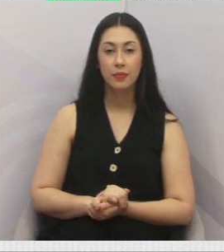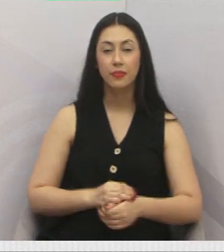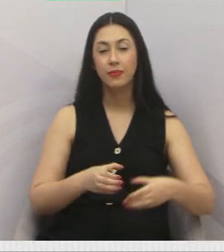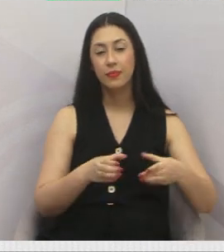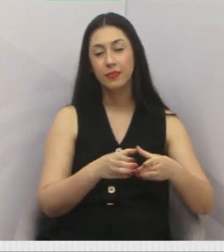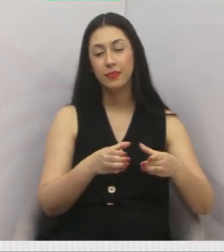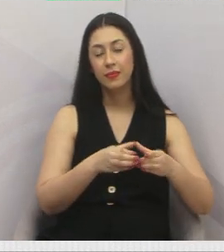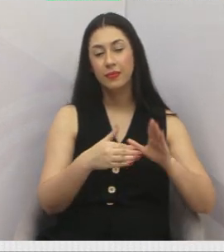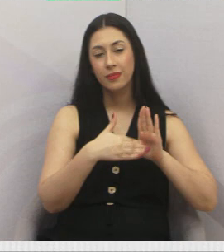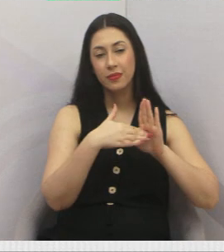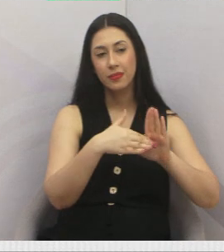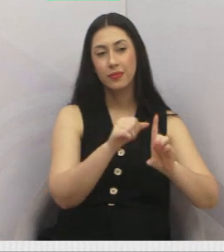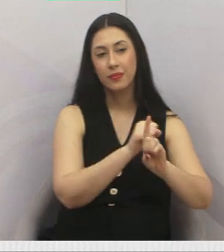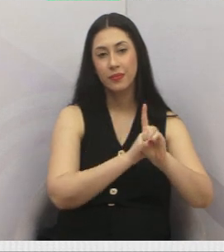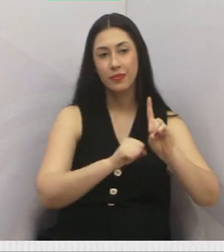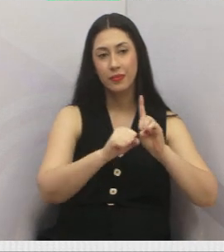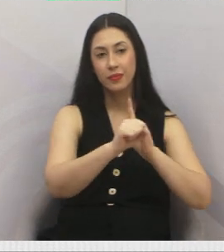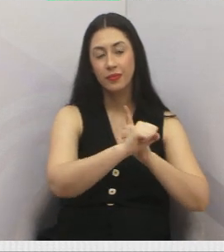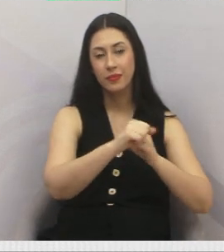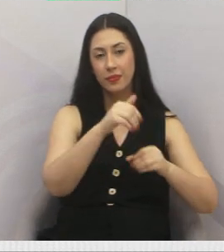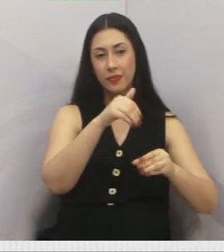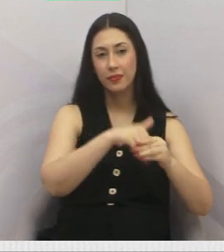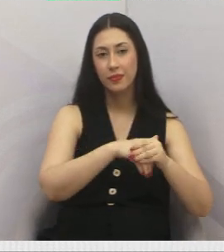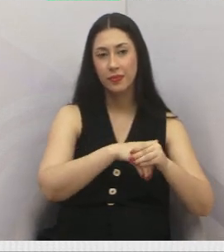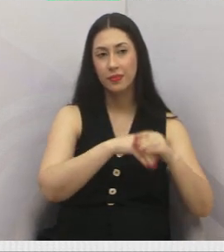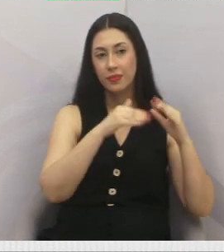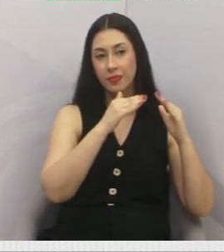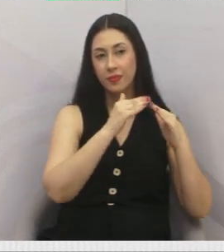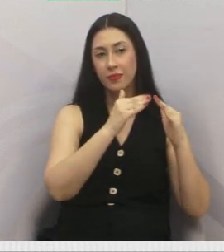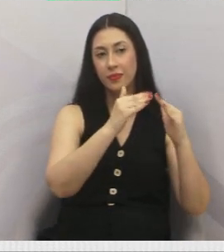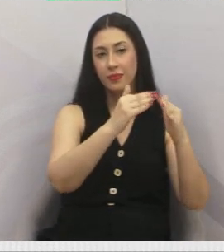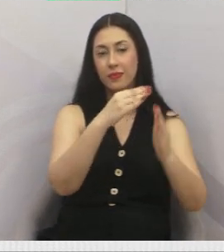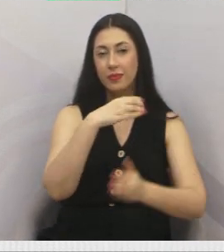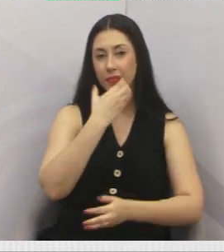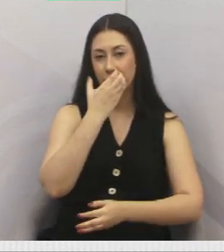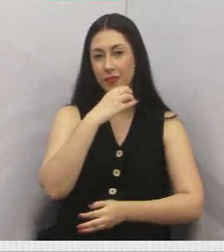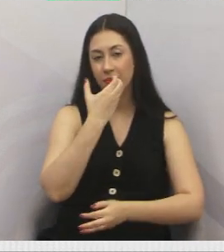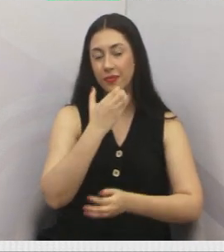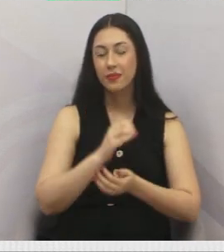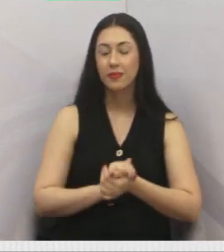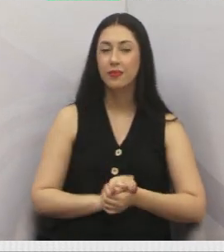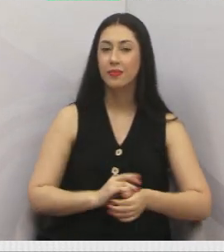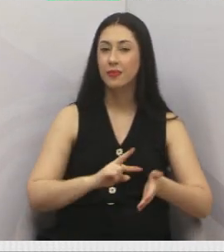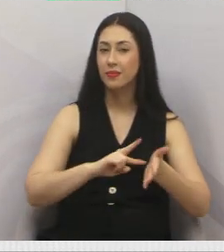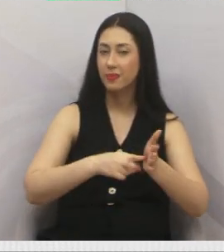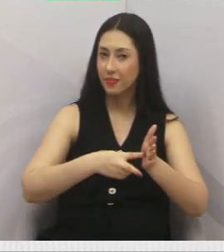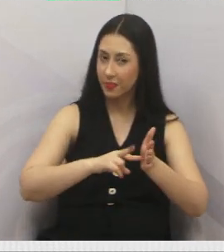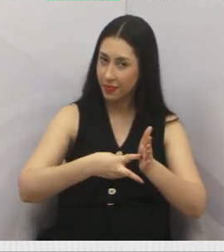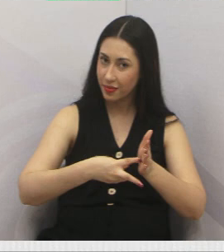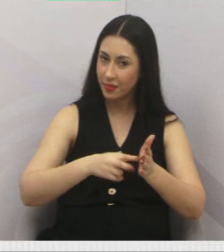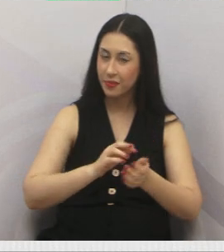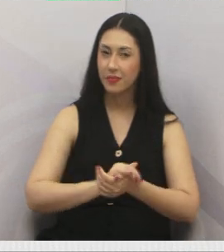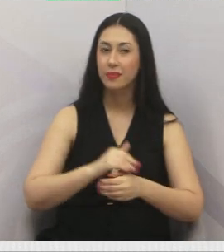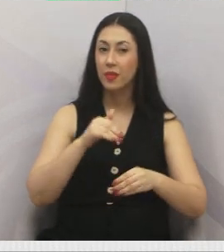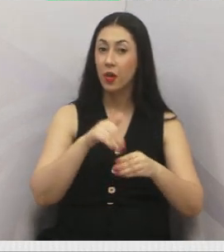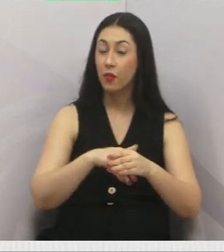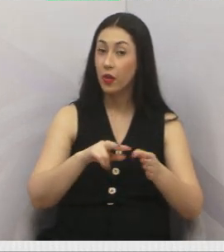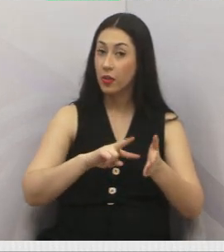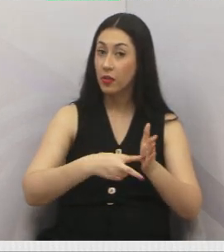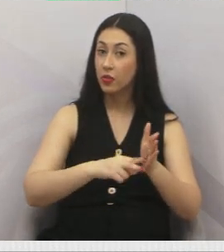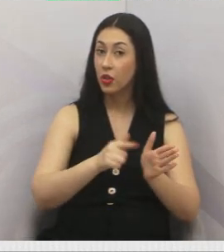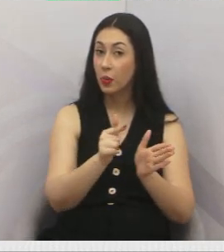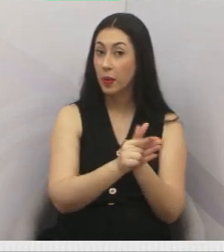Segmento Movimentos Populares, um voto para Jardim Paraíso e Jardim Holanda. Segmento Entidade de Classe Sindical, Sindicato